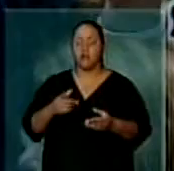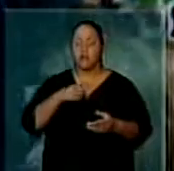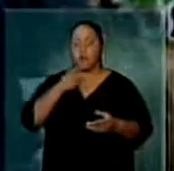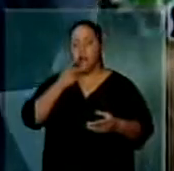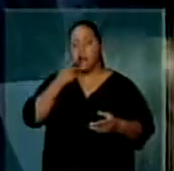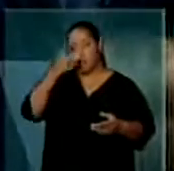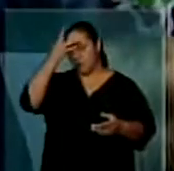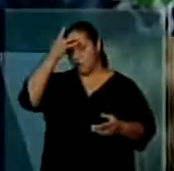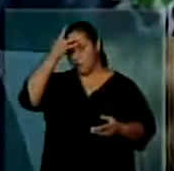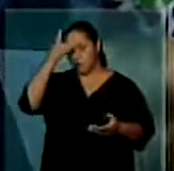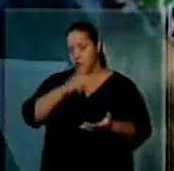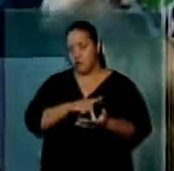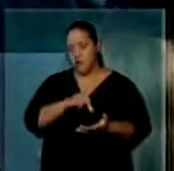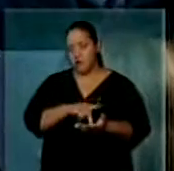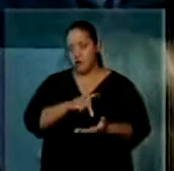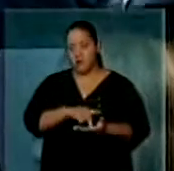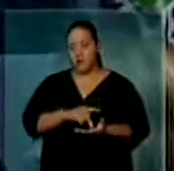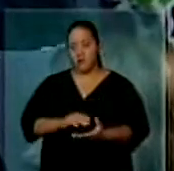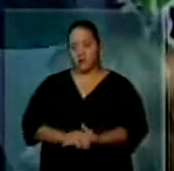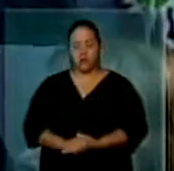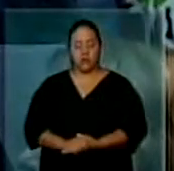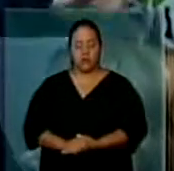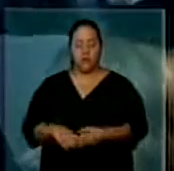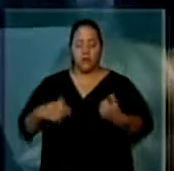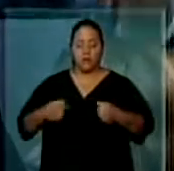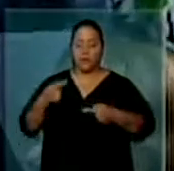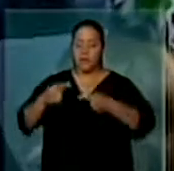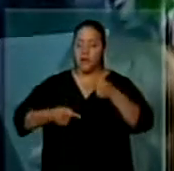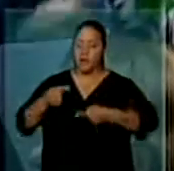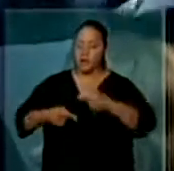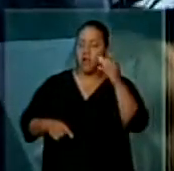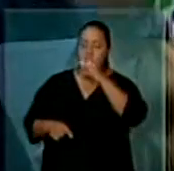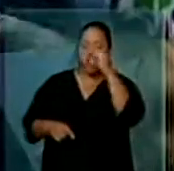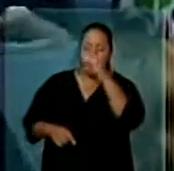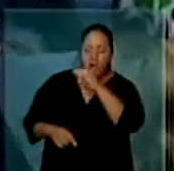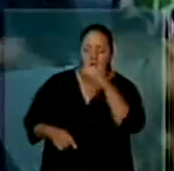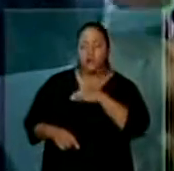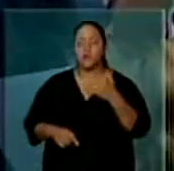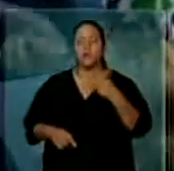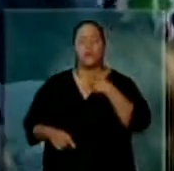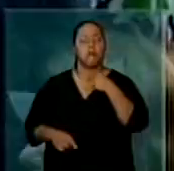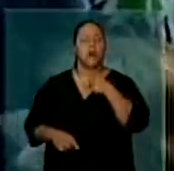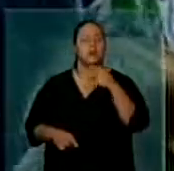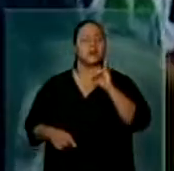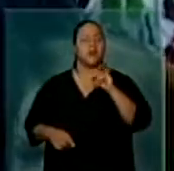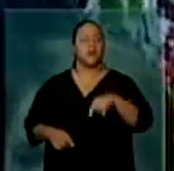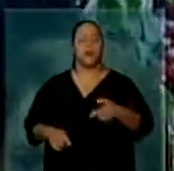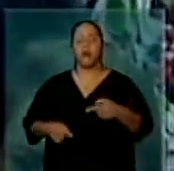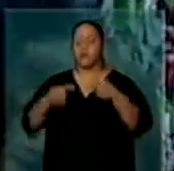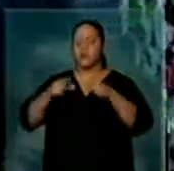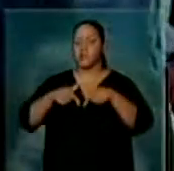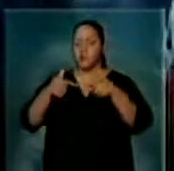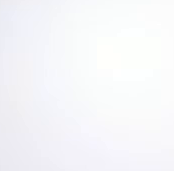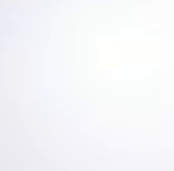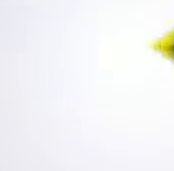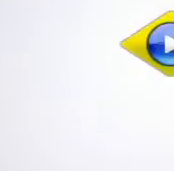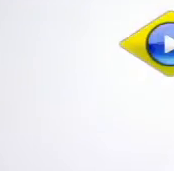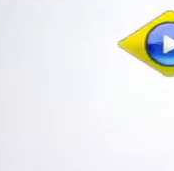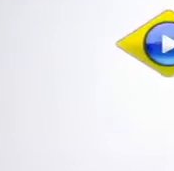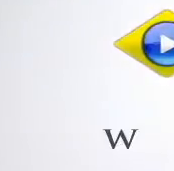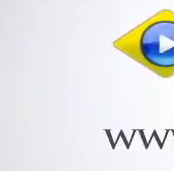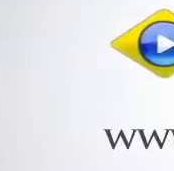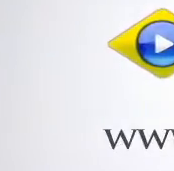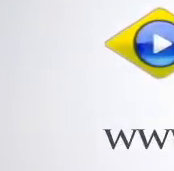verdade, mas esse debate não pode ser ligeiro, midiático, como está sendo feito, para fazer luta política. Obrigado, senhor.